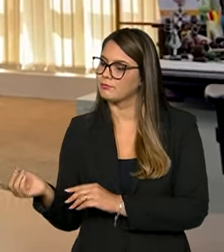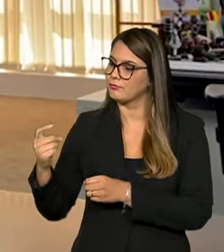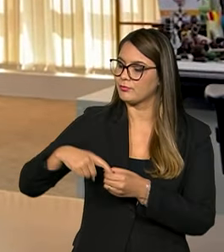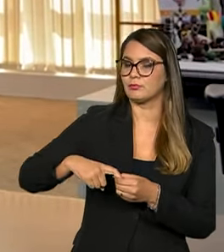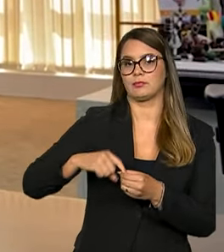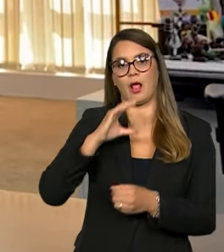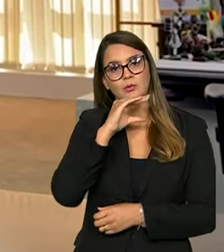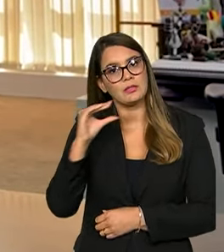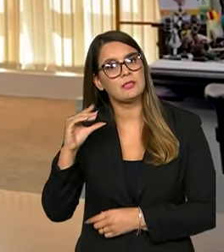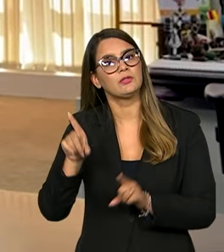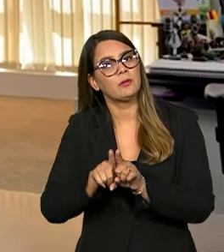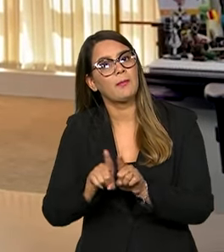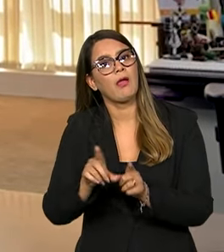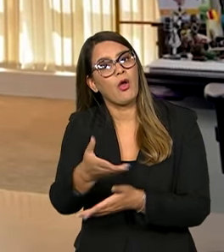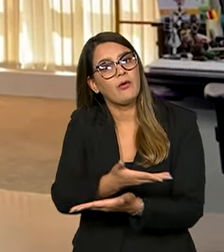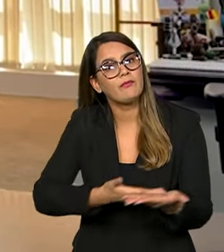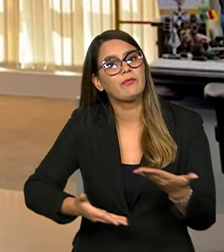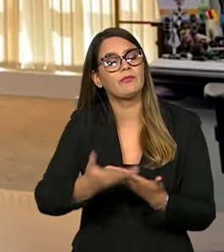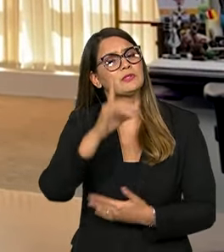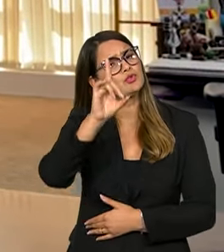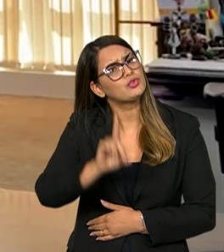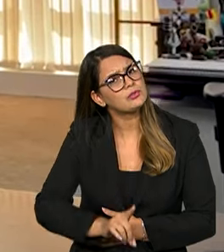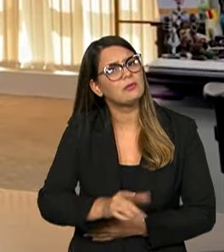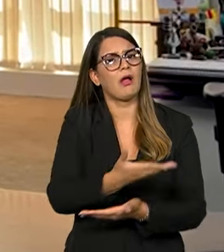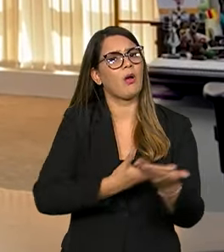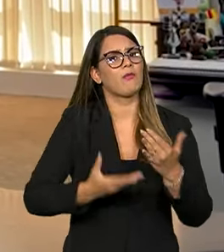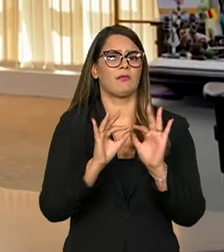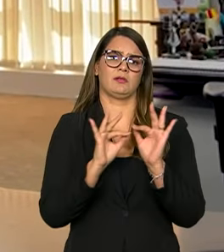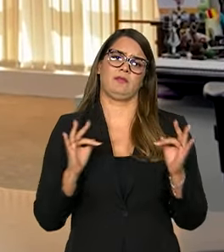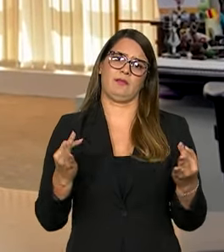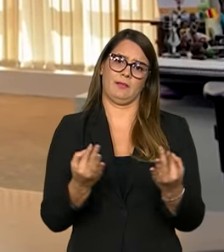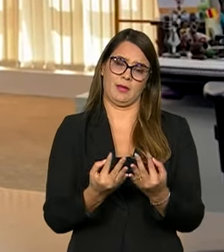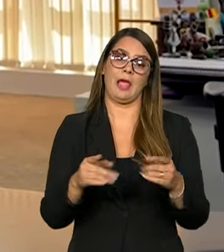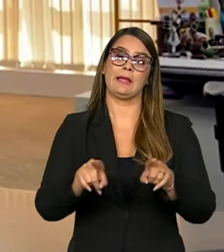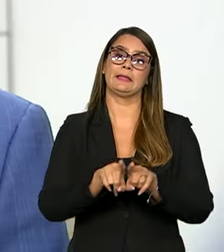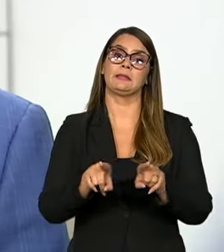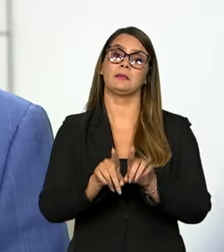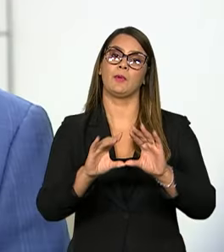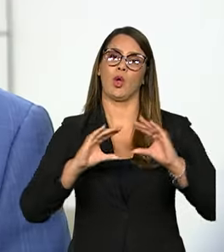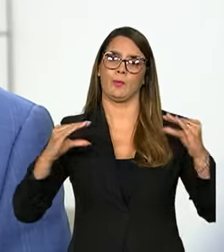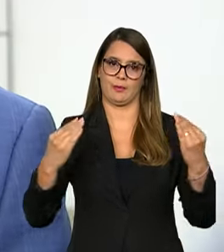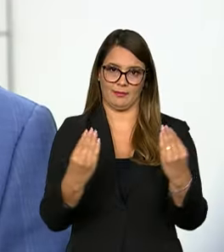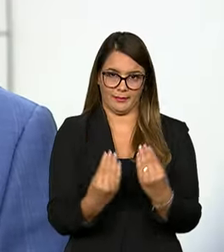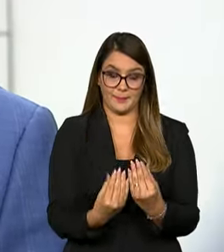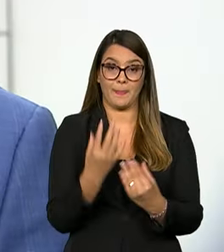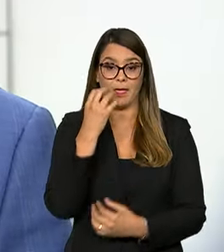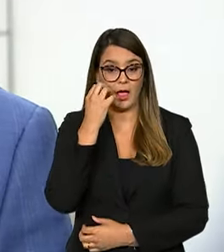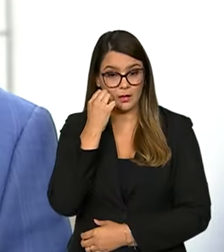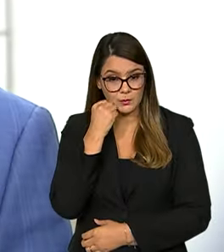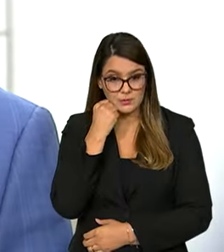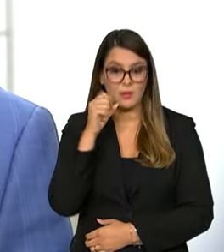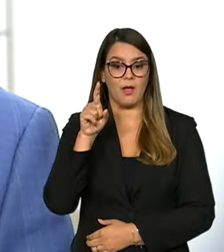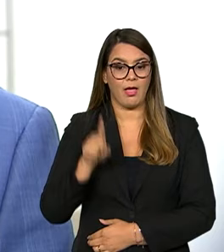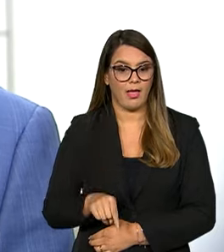adolescentes da sua convivência, o seu direito à convivência familiar e comunitária. A adoção